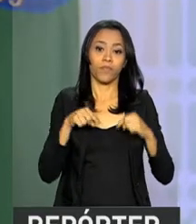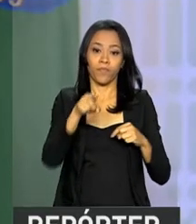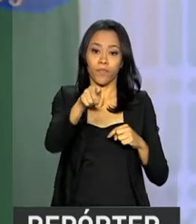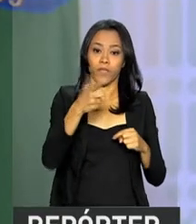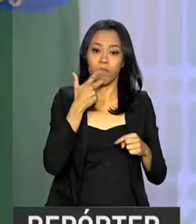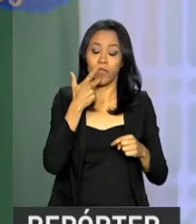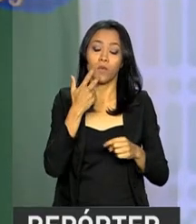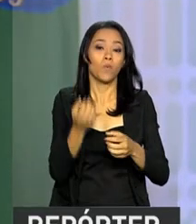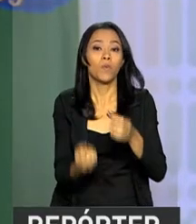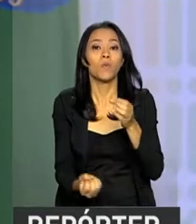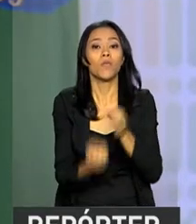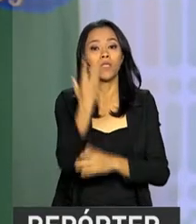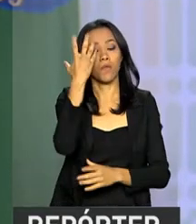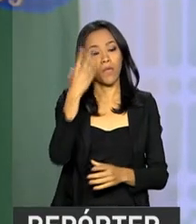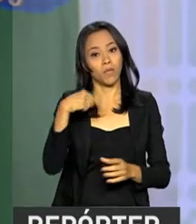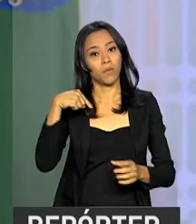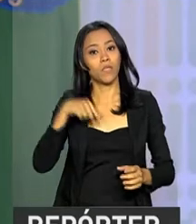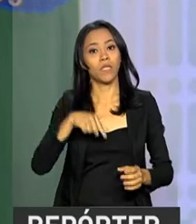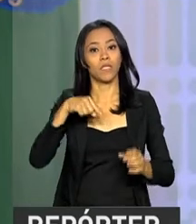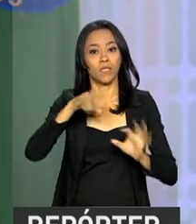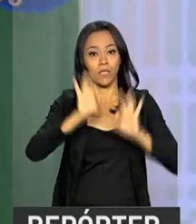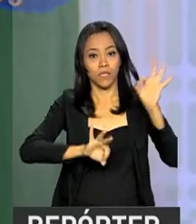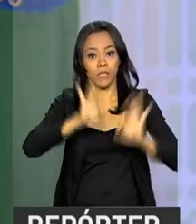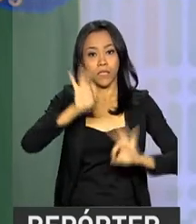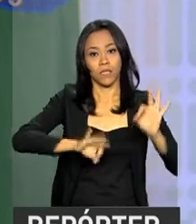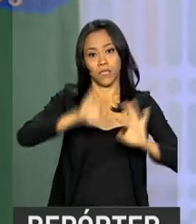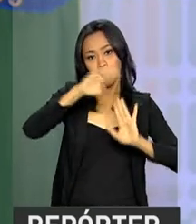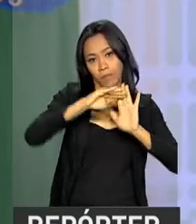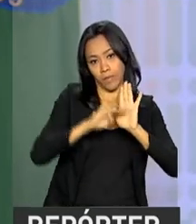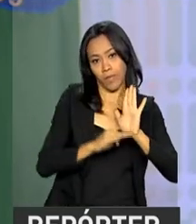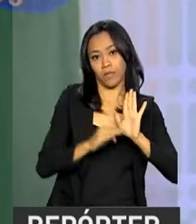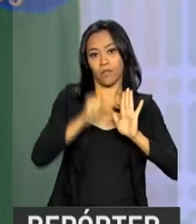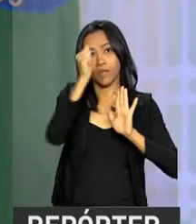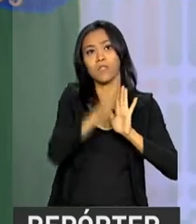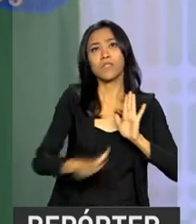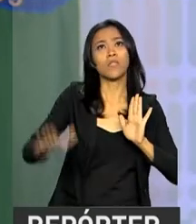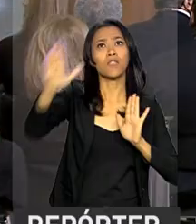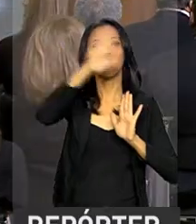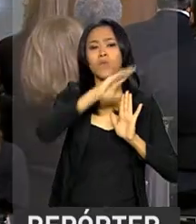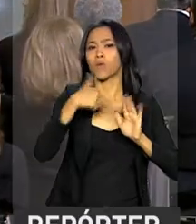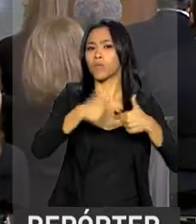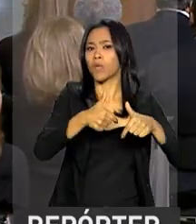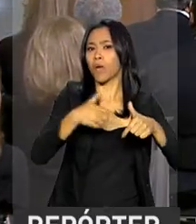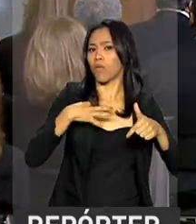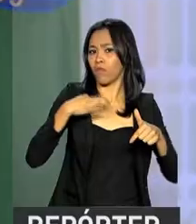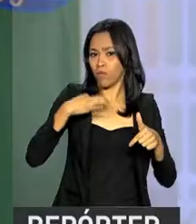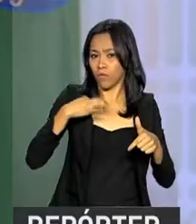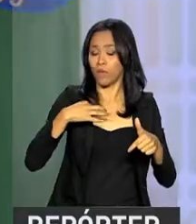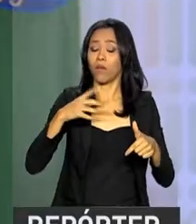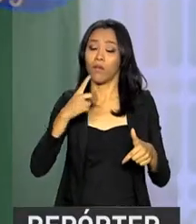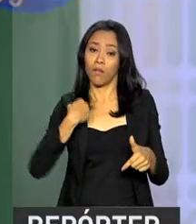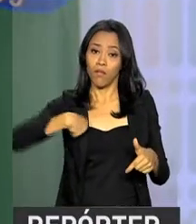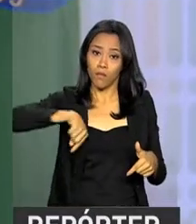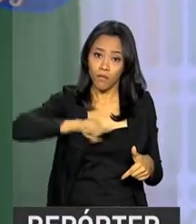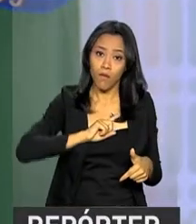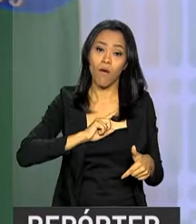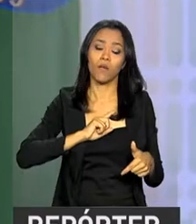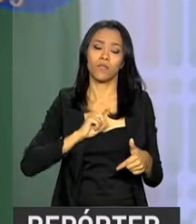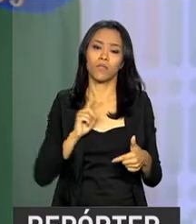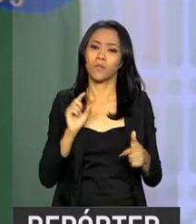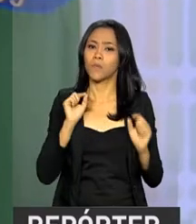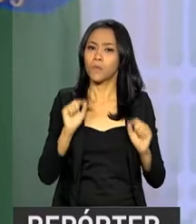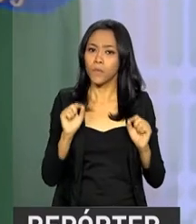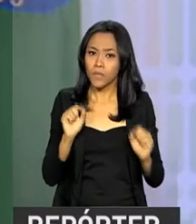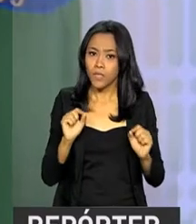deste Plano Nacional do Voluntariado, nós estamos colocando a força do trabalho